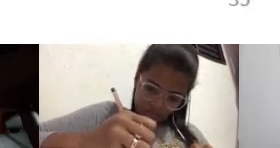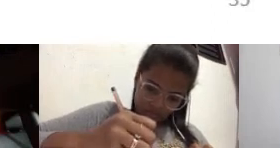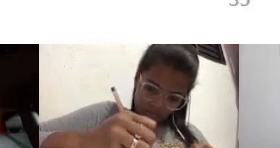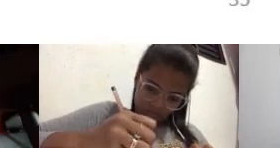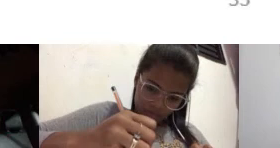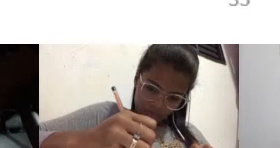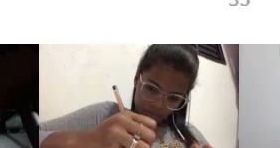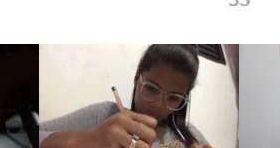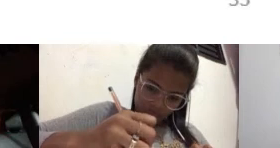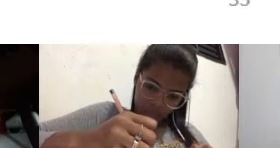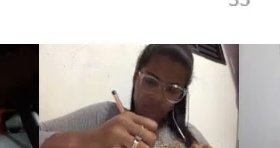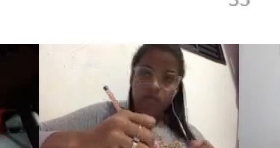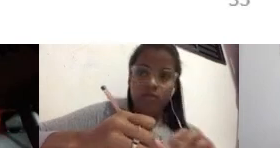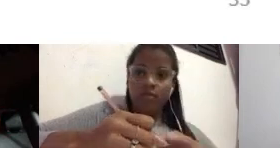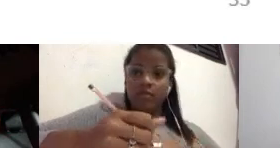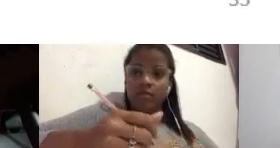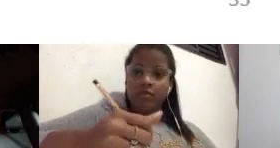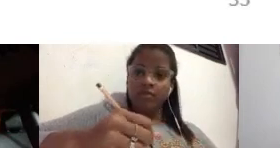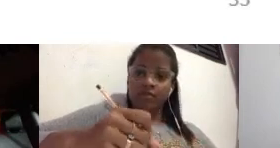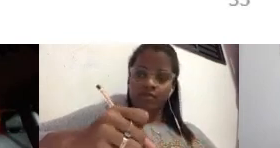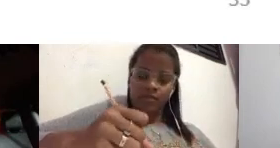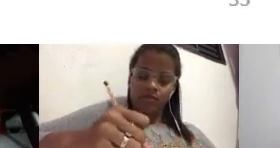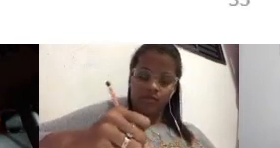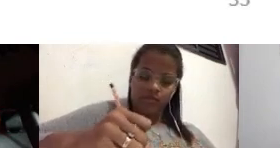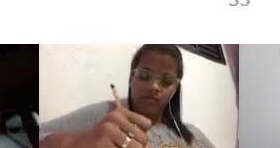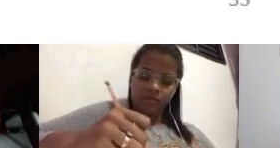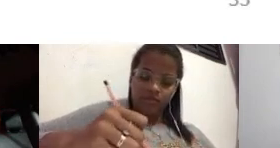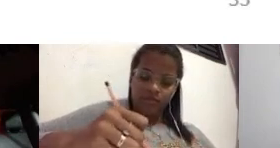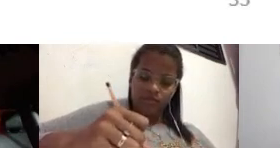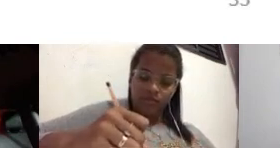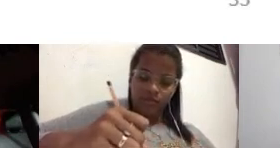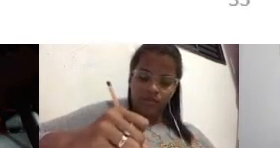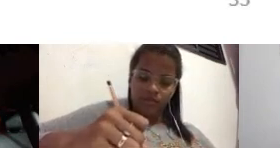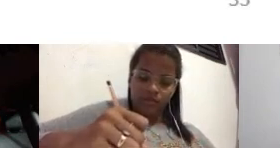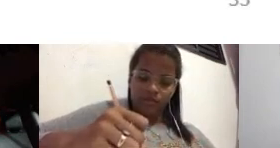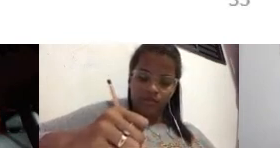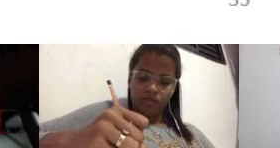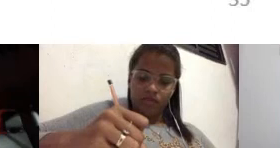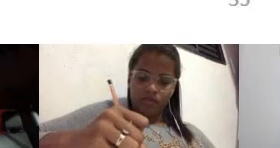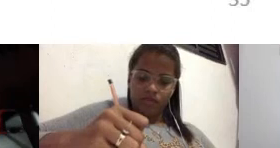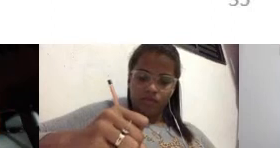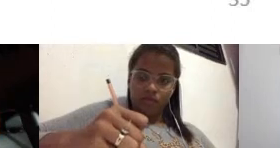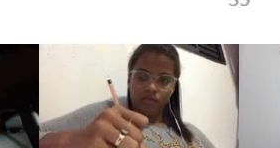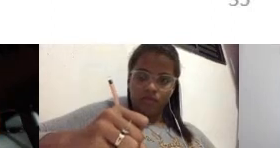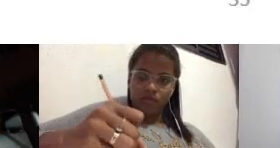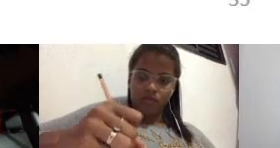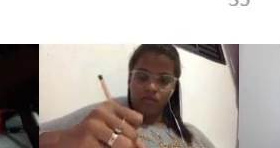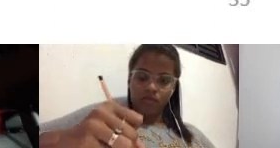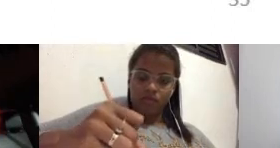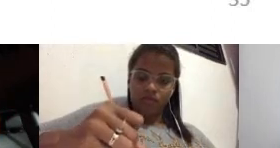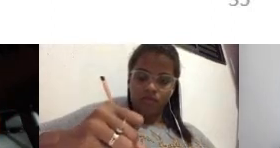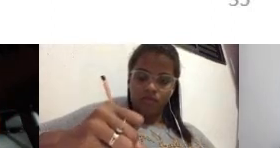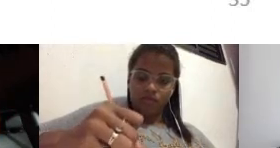a pessoa vomitou e está aquele vômito em borra de café. E a gente já falou na aula de vômito, né? Então, eu